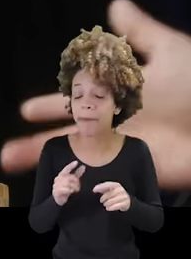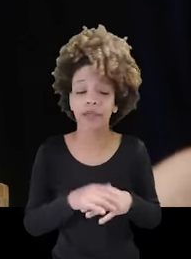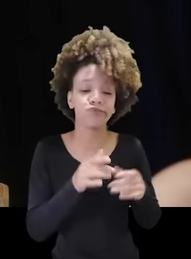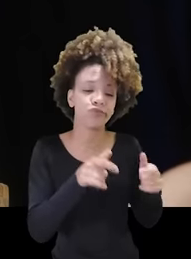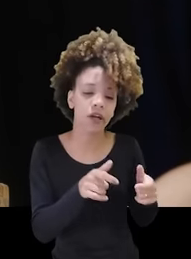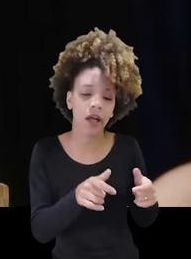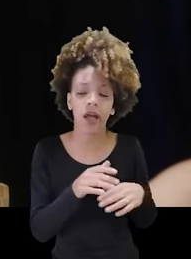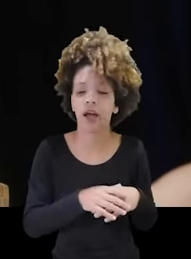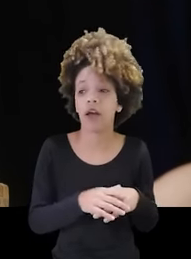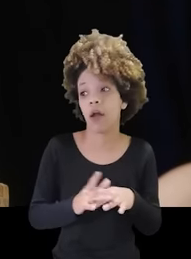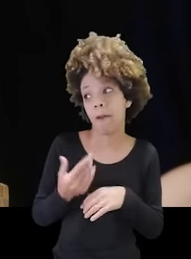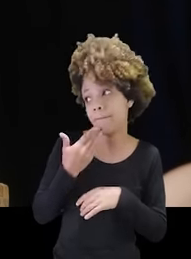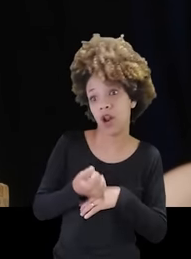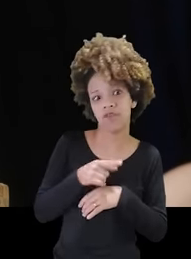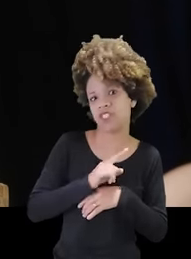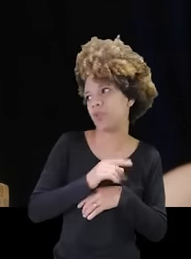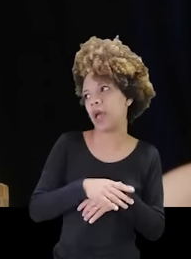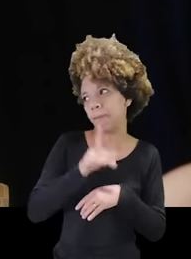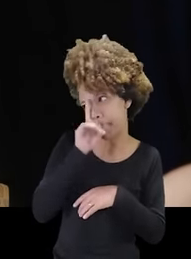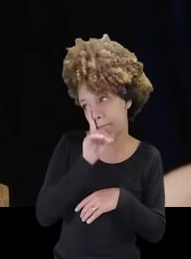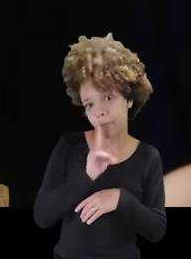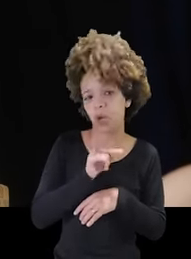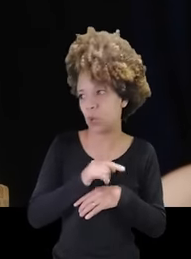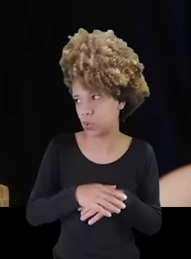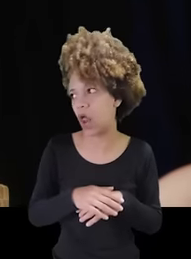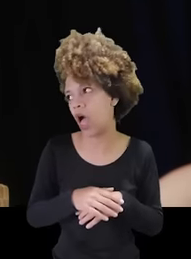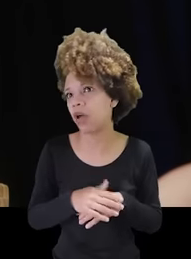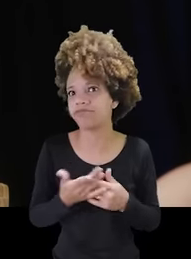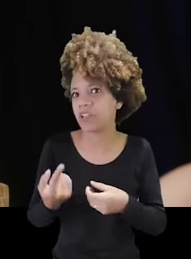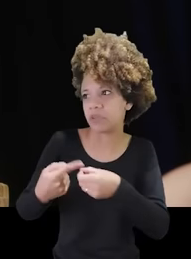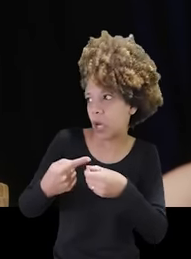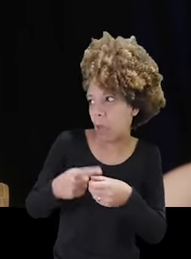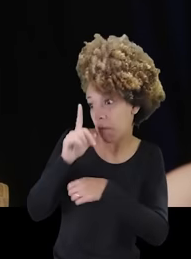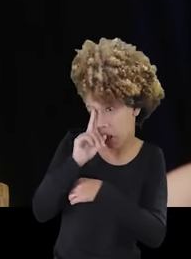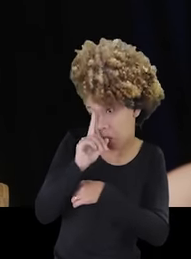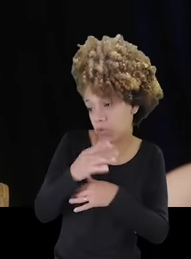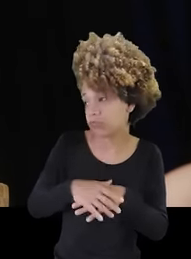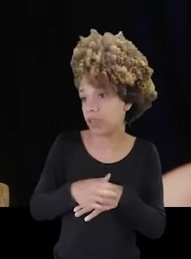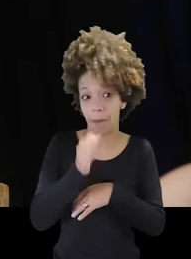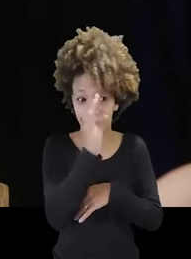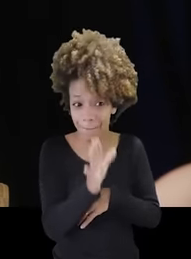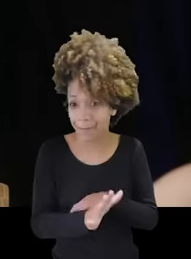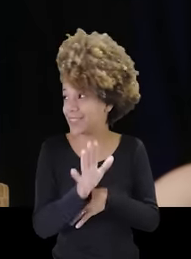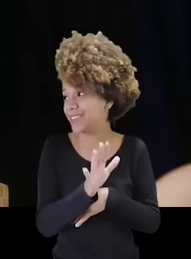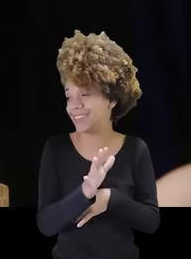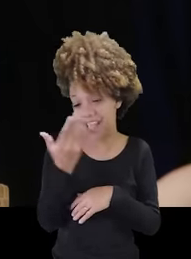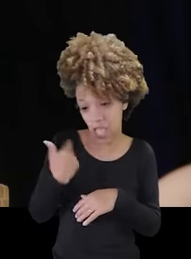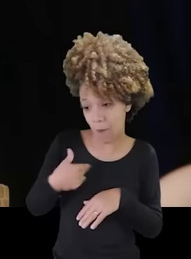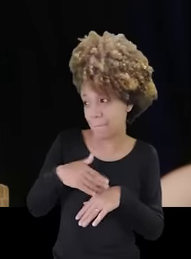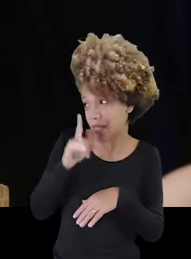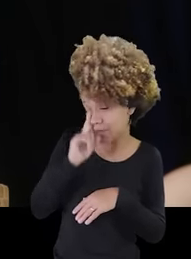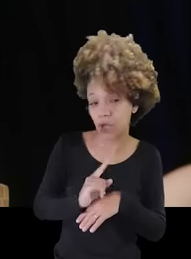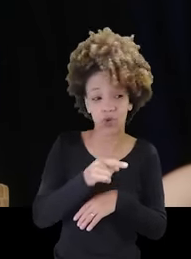lugar ouidor e melhor você não ir para o bairro tal Porque é muito perigoso eu fico amigo eu sou do Brasil perigoso eu eu